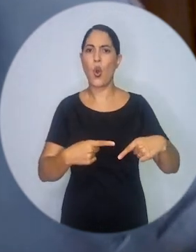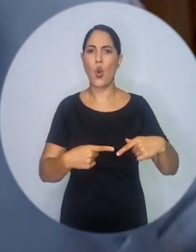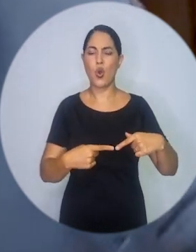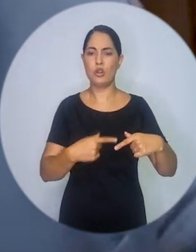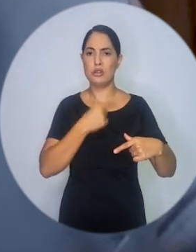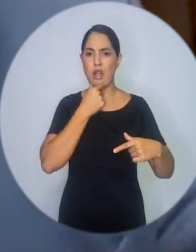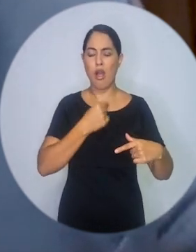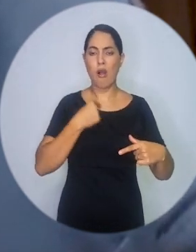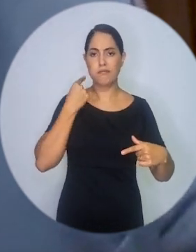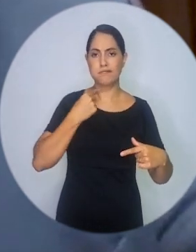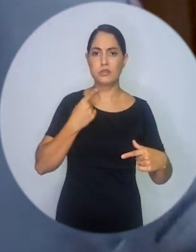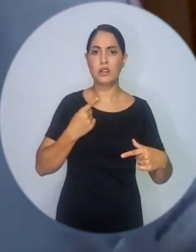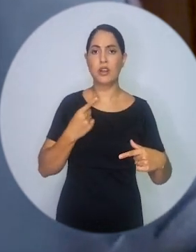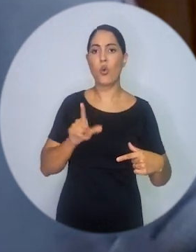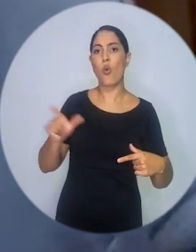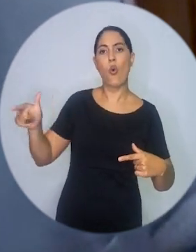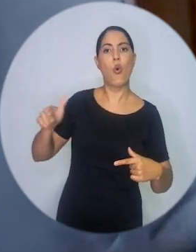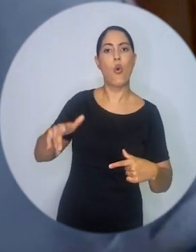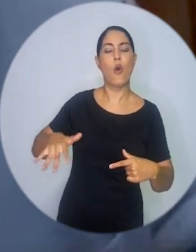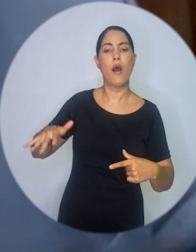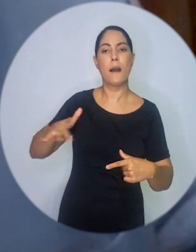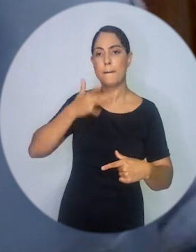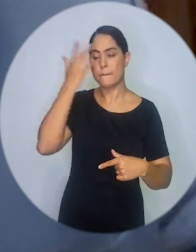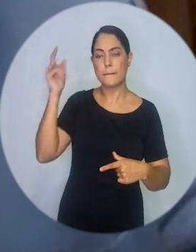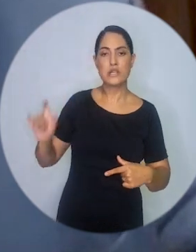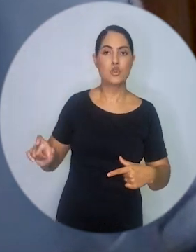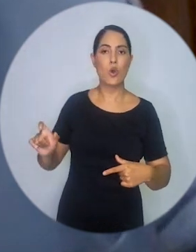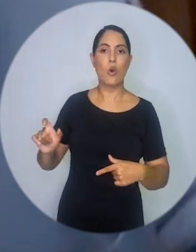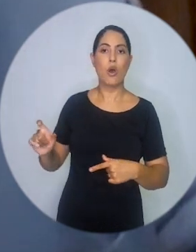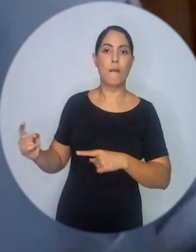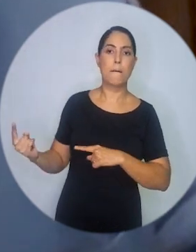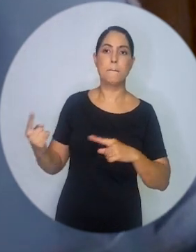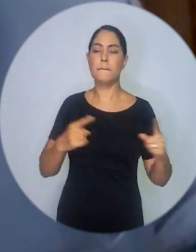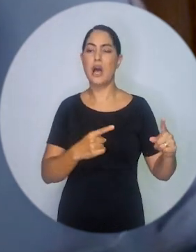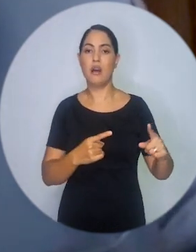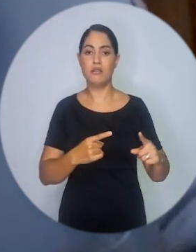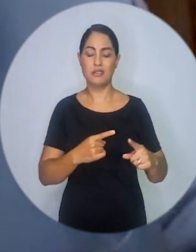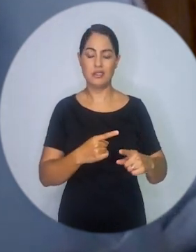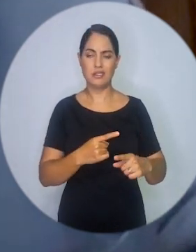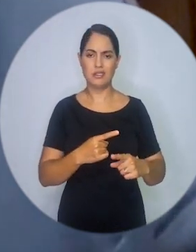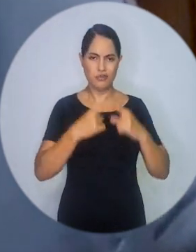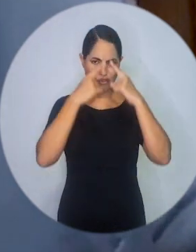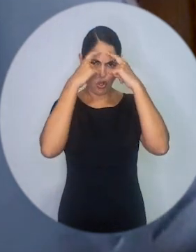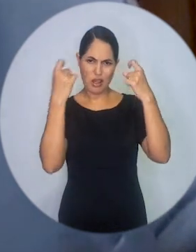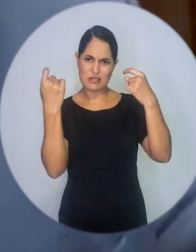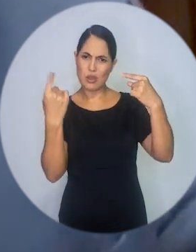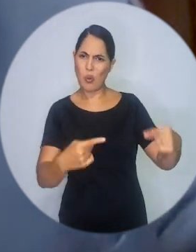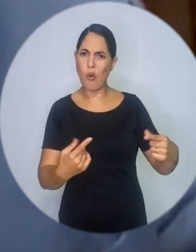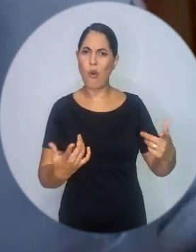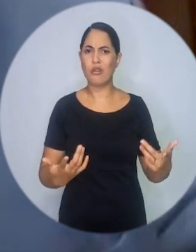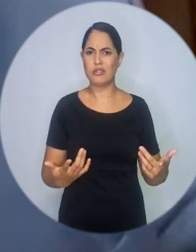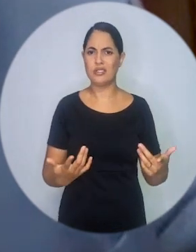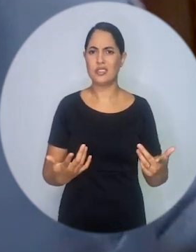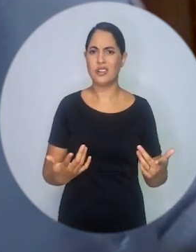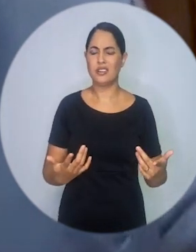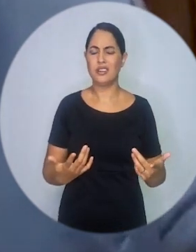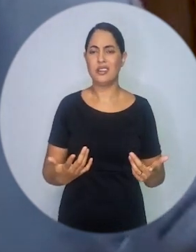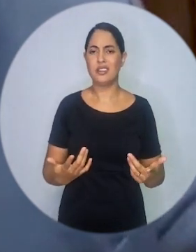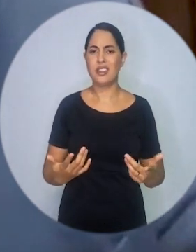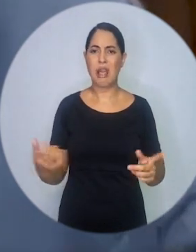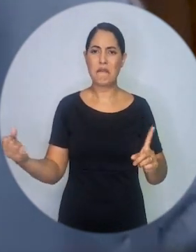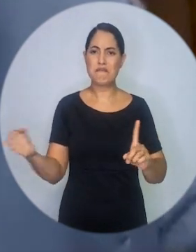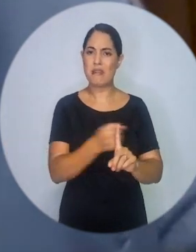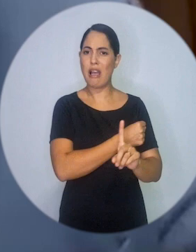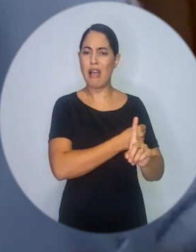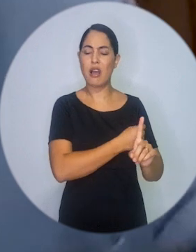pelo cliente da outra parte, a outra parte, o ex-adverso, né, deste colega